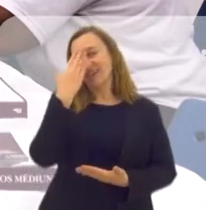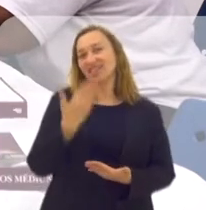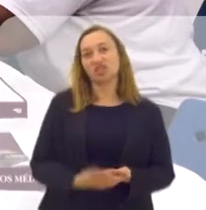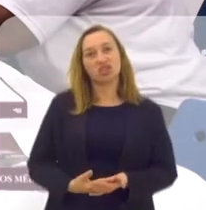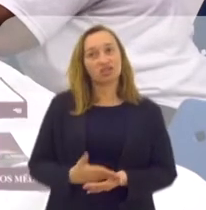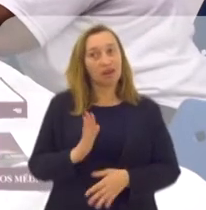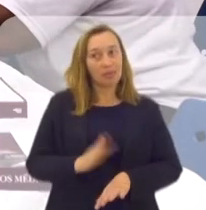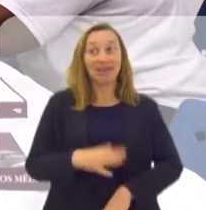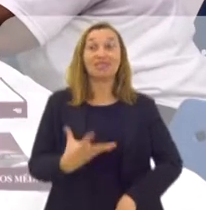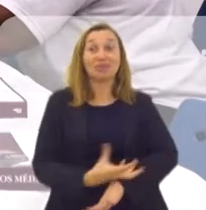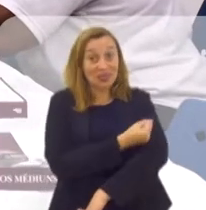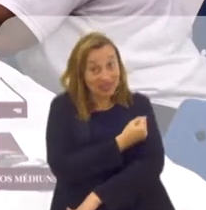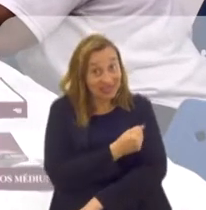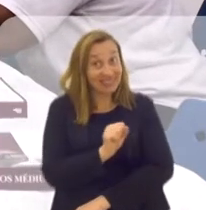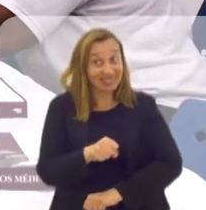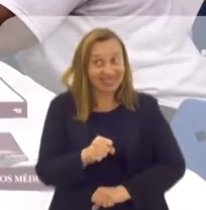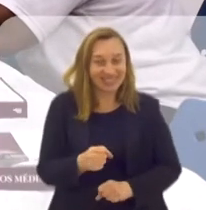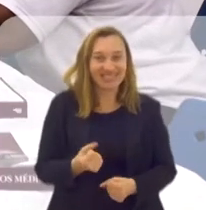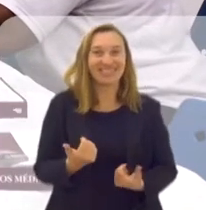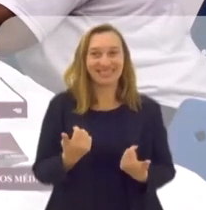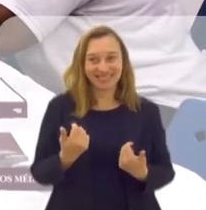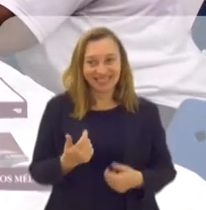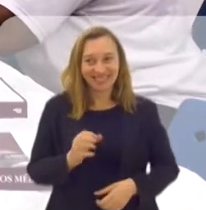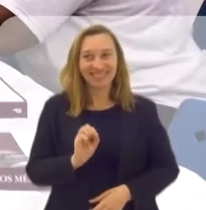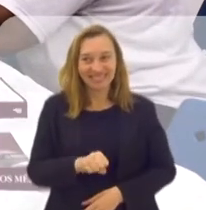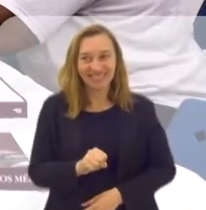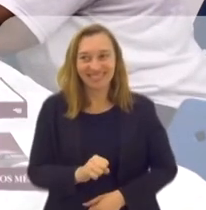Acontece. Então, acredito que seja bem mais emocionante.